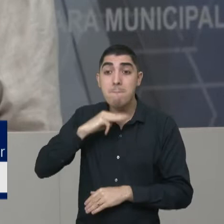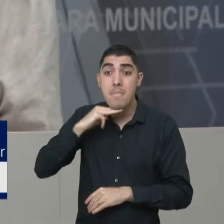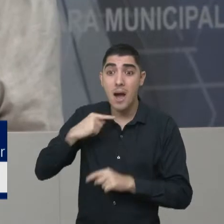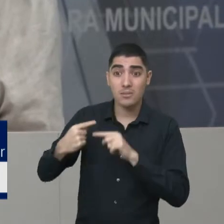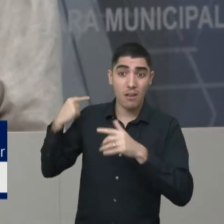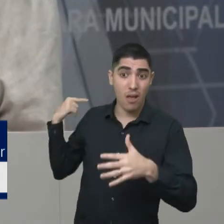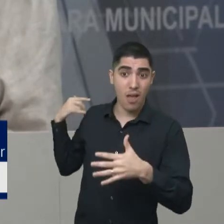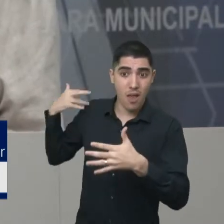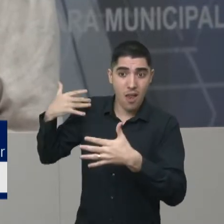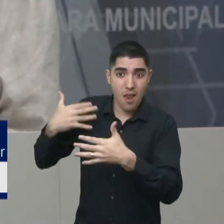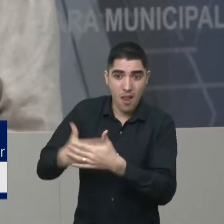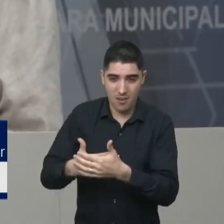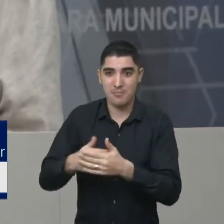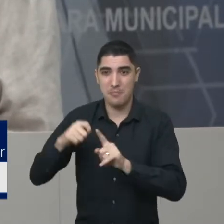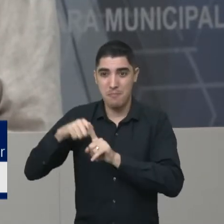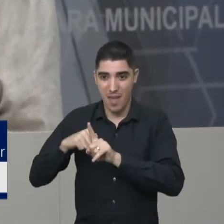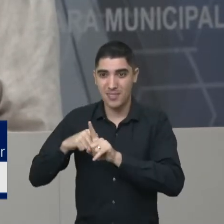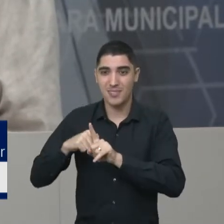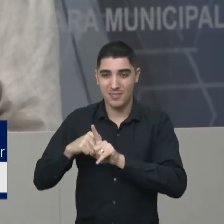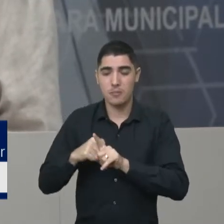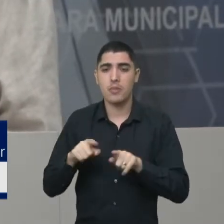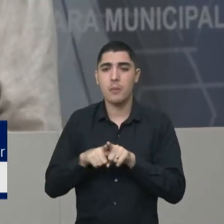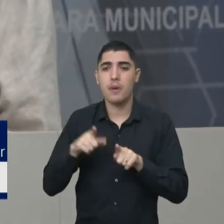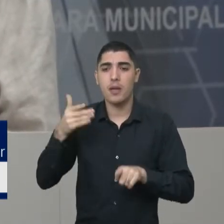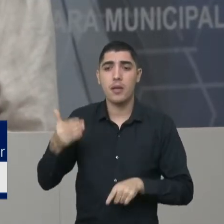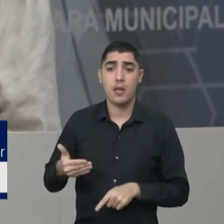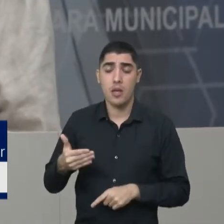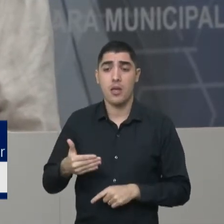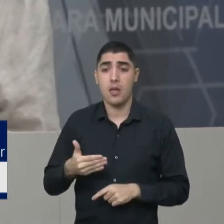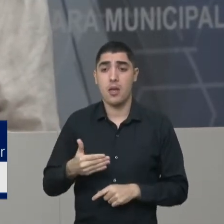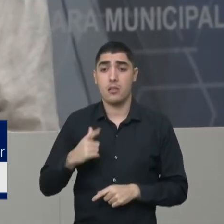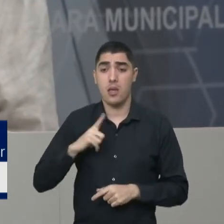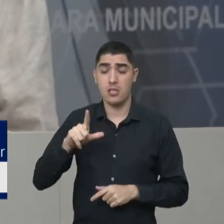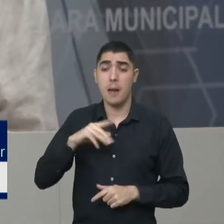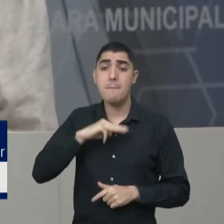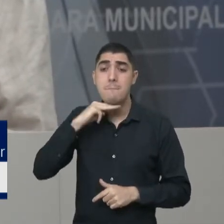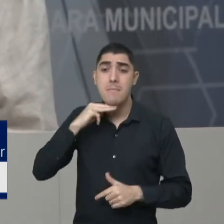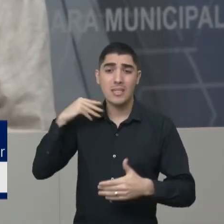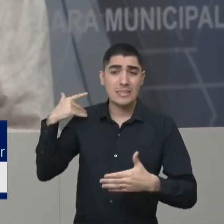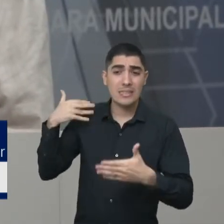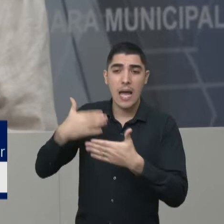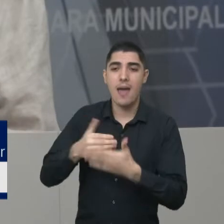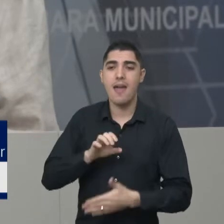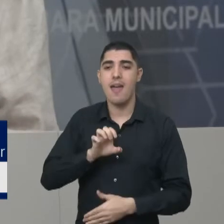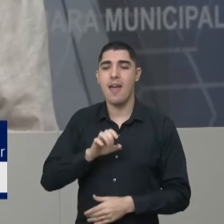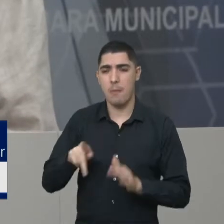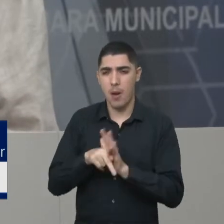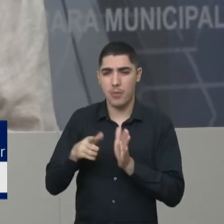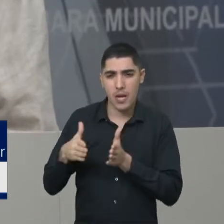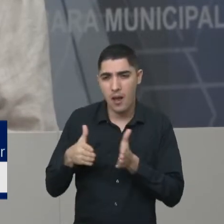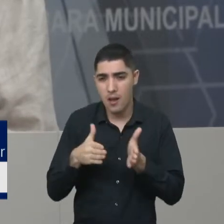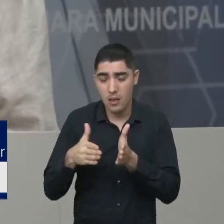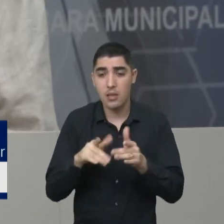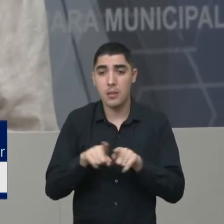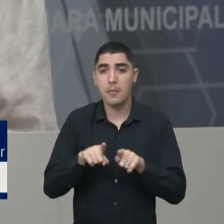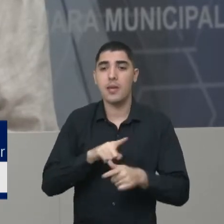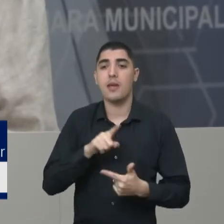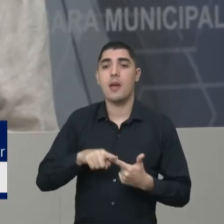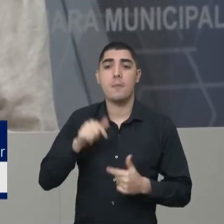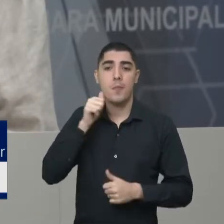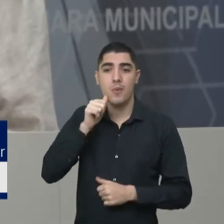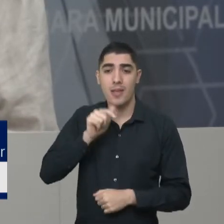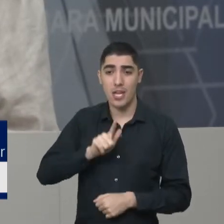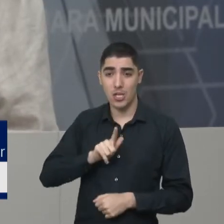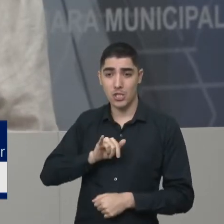lá atrás do RIG, ela está desde março sem iluminação. E a moça Gisele já fez